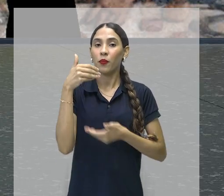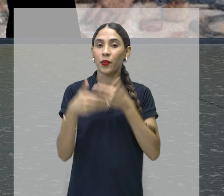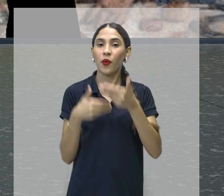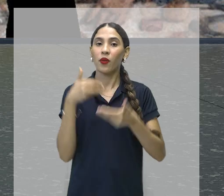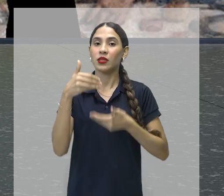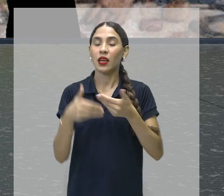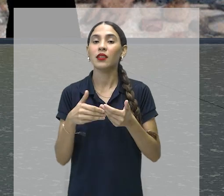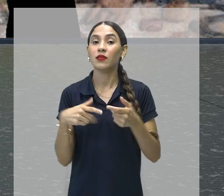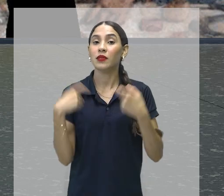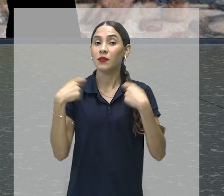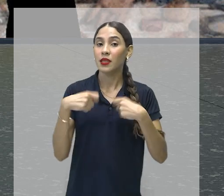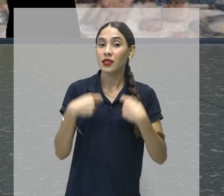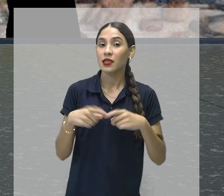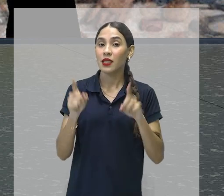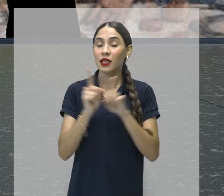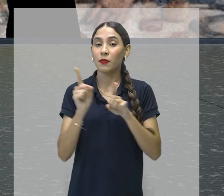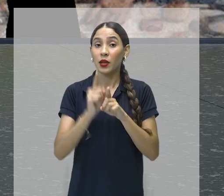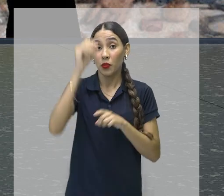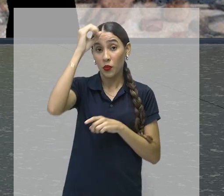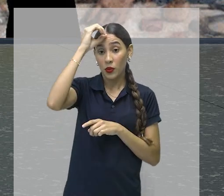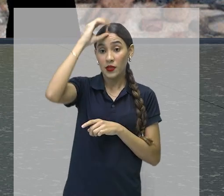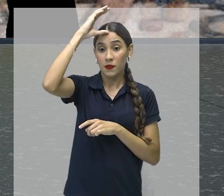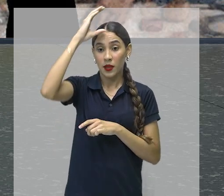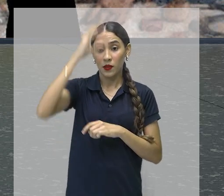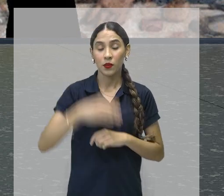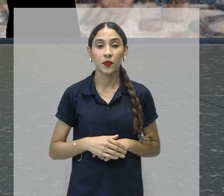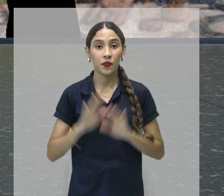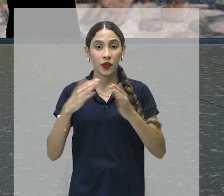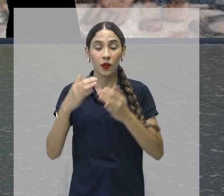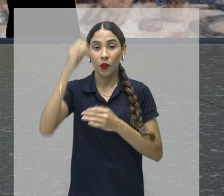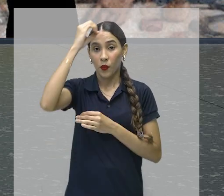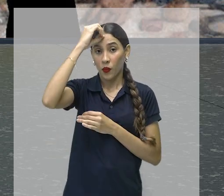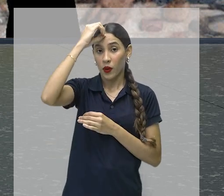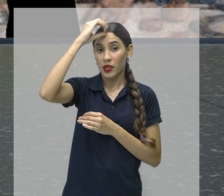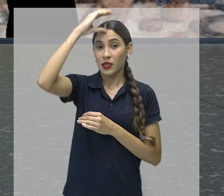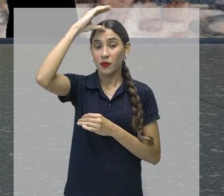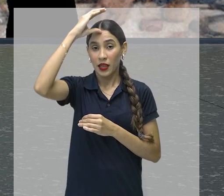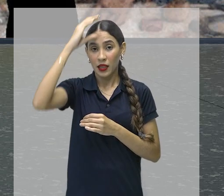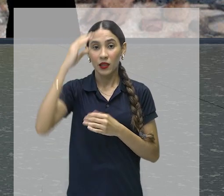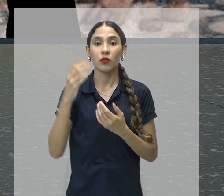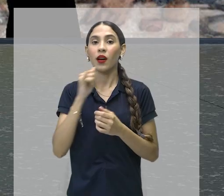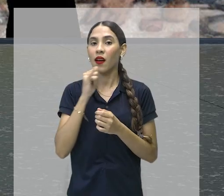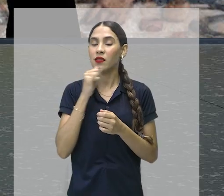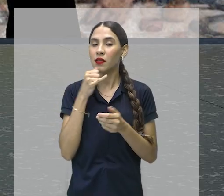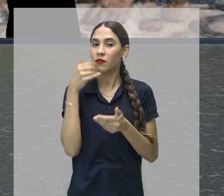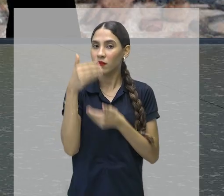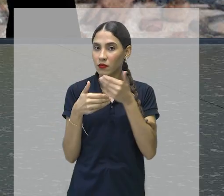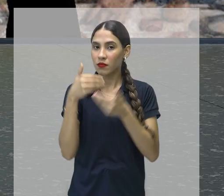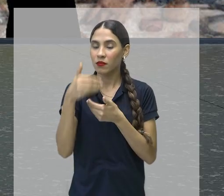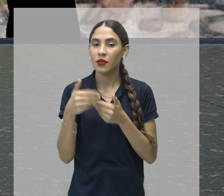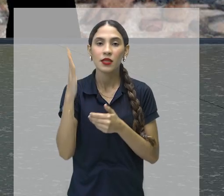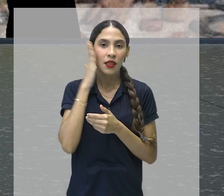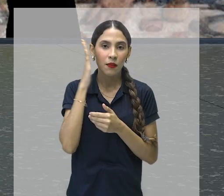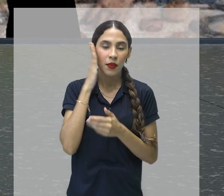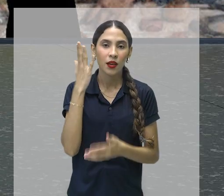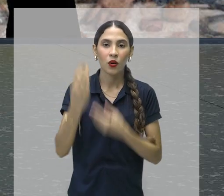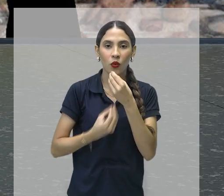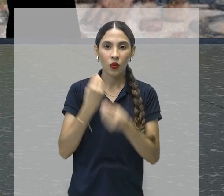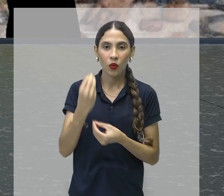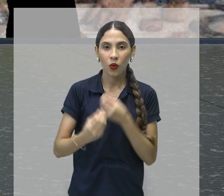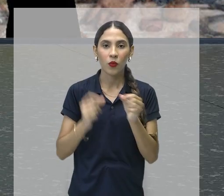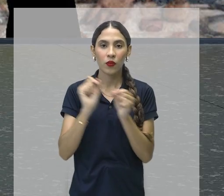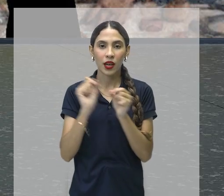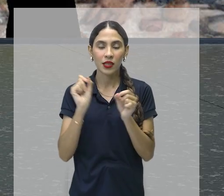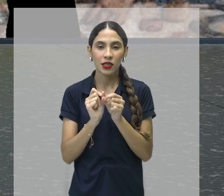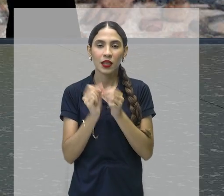processo e é necessário um conhecimento. Esse conhecimento de lapidação, para saber como